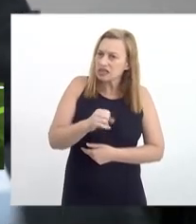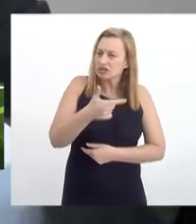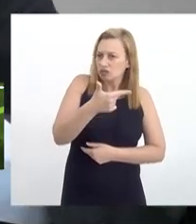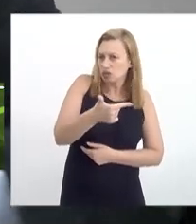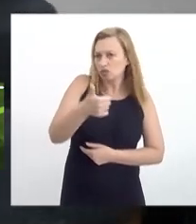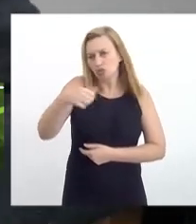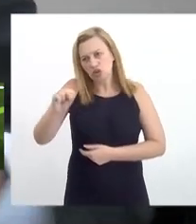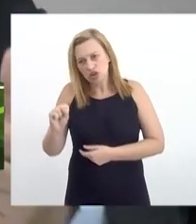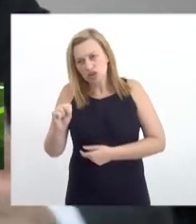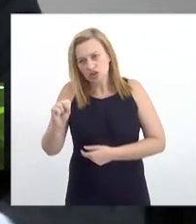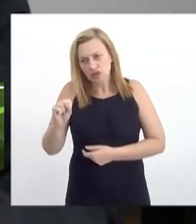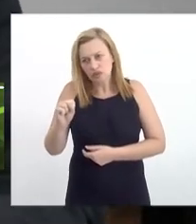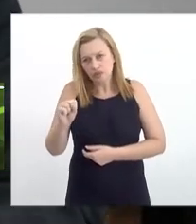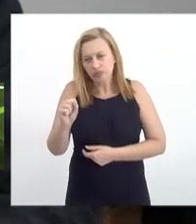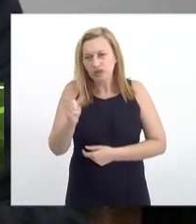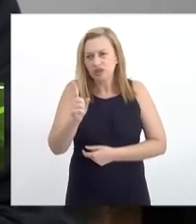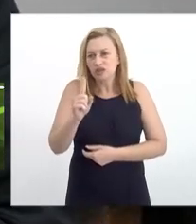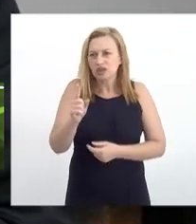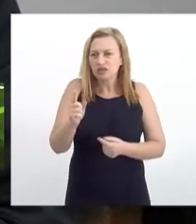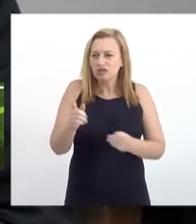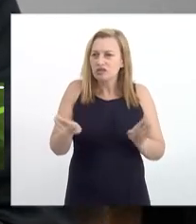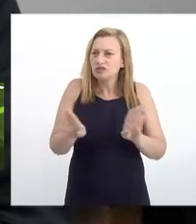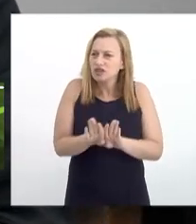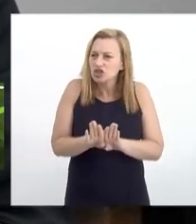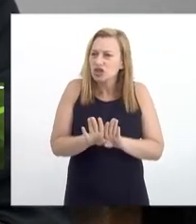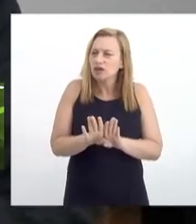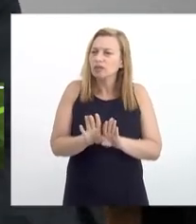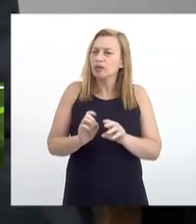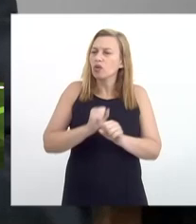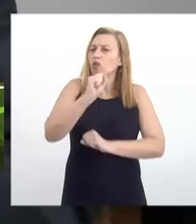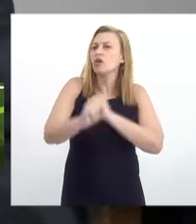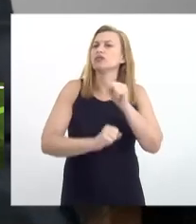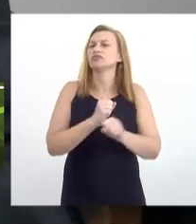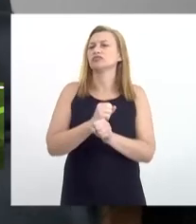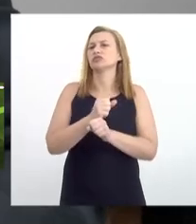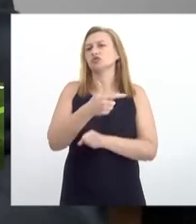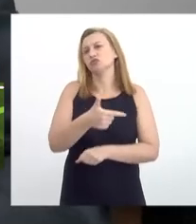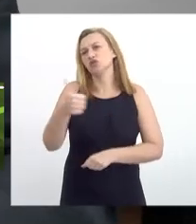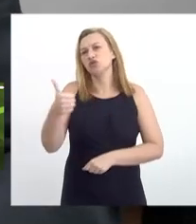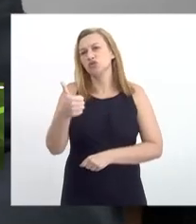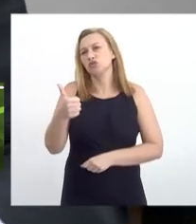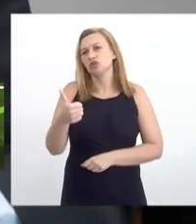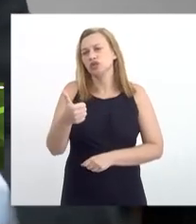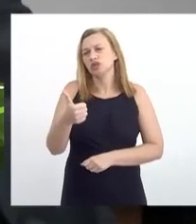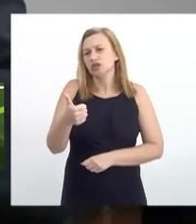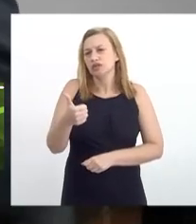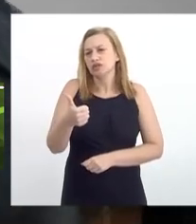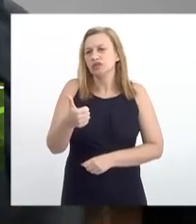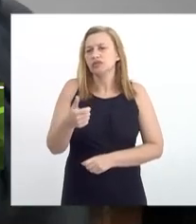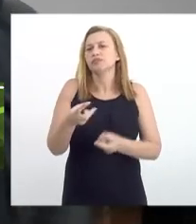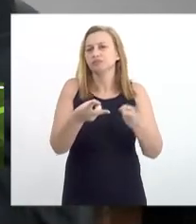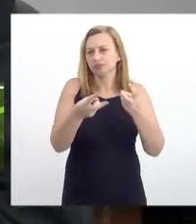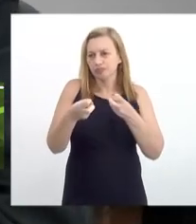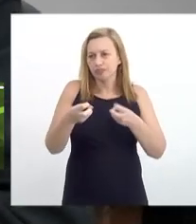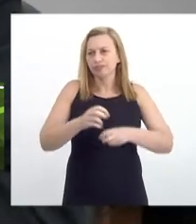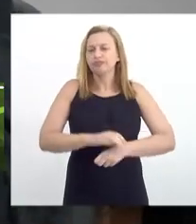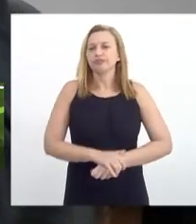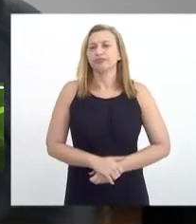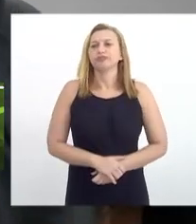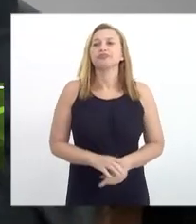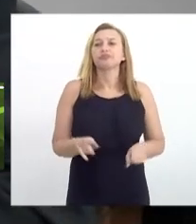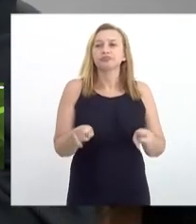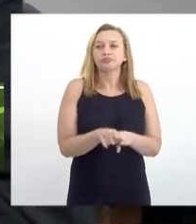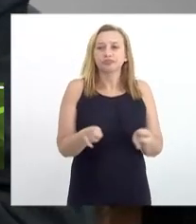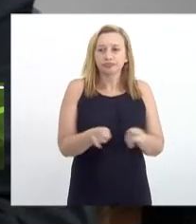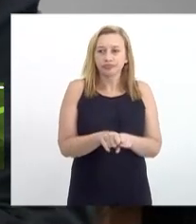deixar uma janela fechada para o ano de 2021. Então, queria fazer essa observação. Queria